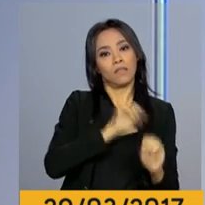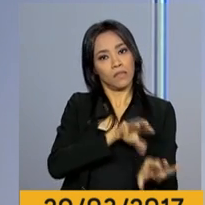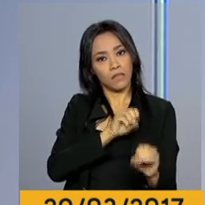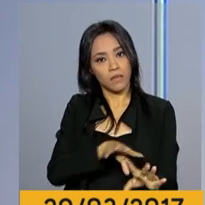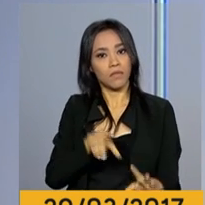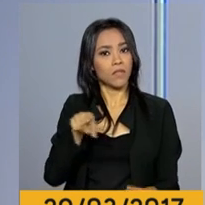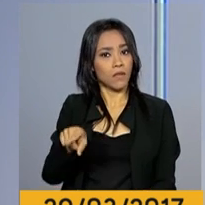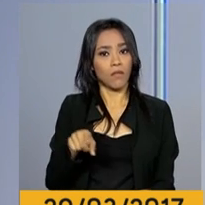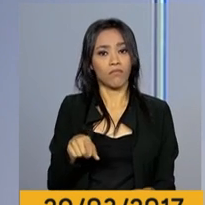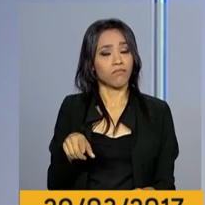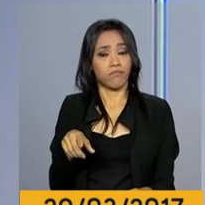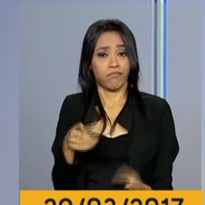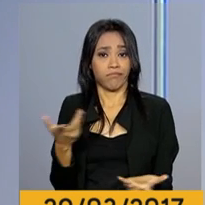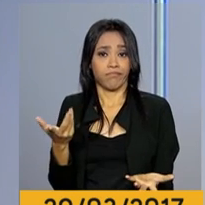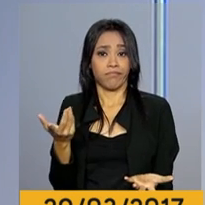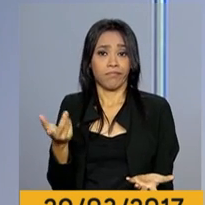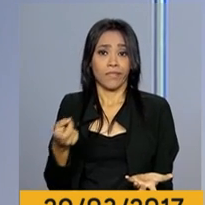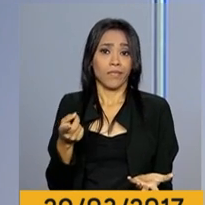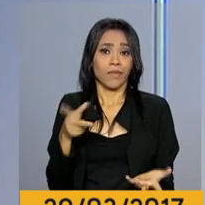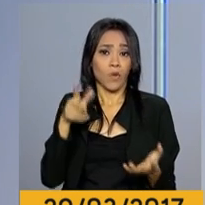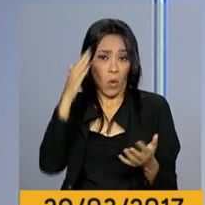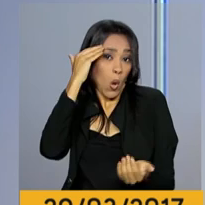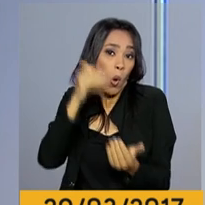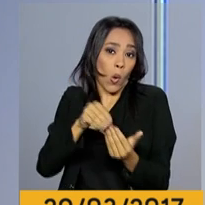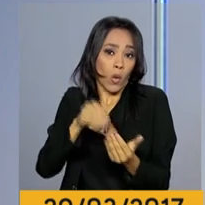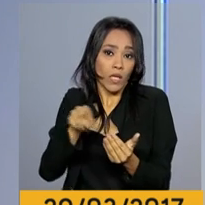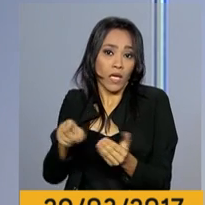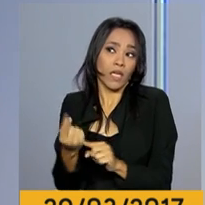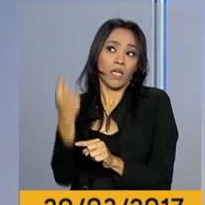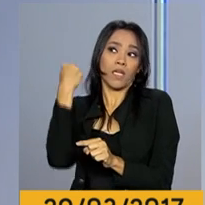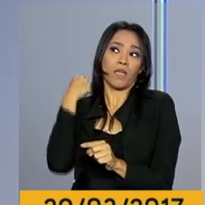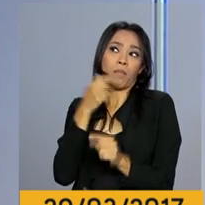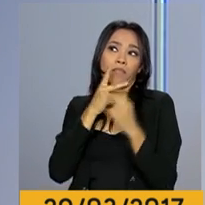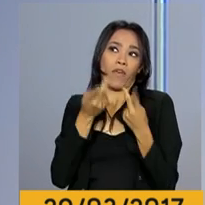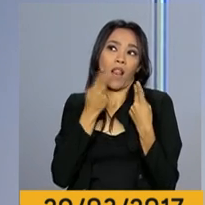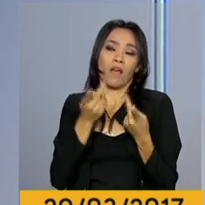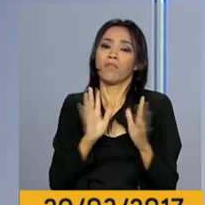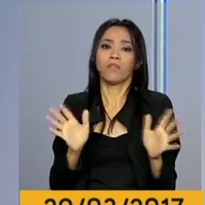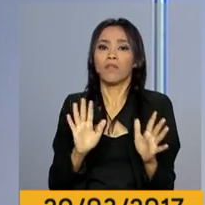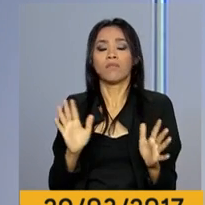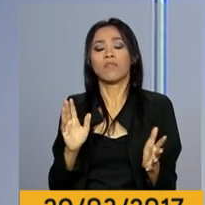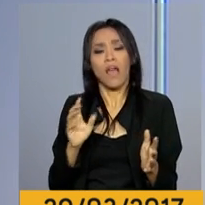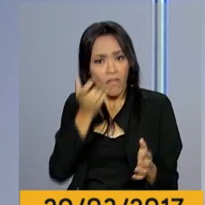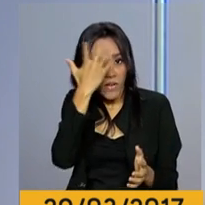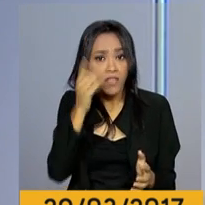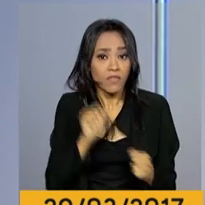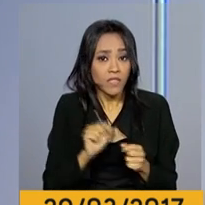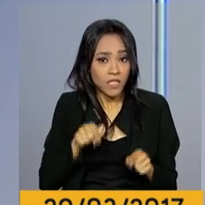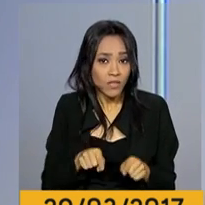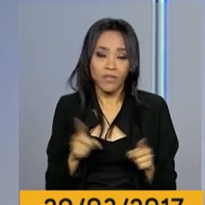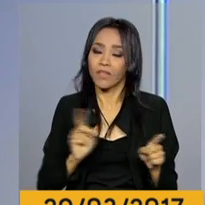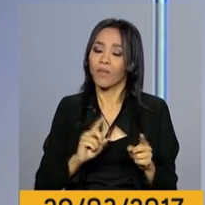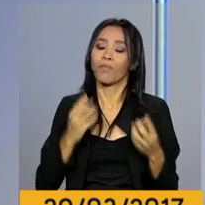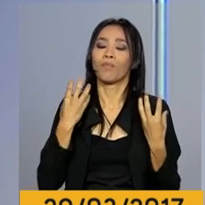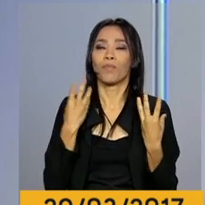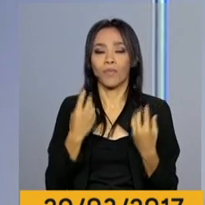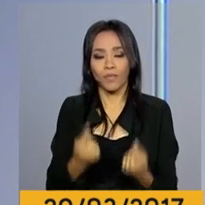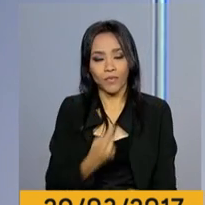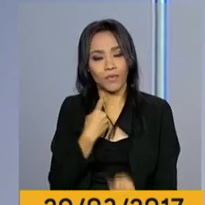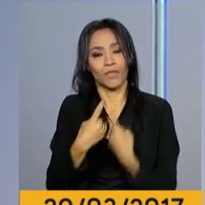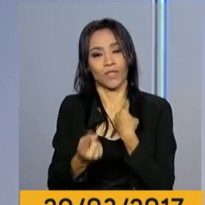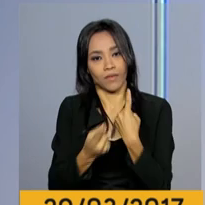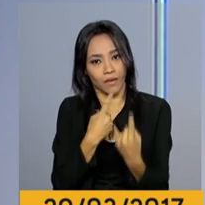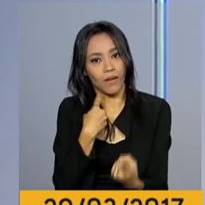que se anunciava naquele período foi um parece que é uma coisa fácil não é preciso muito diálogo com o congresso